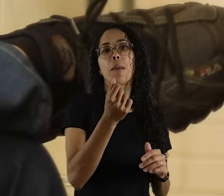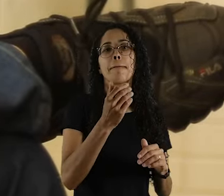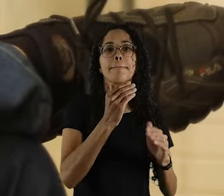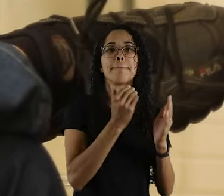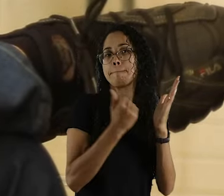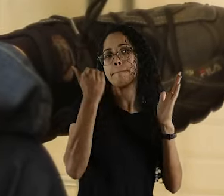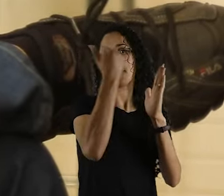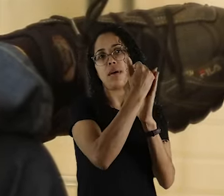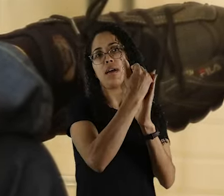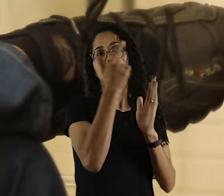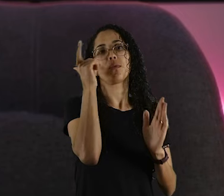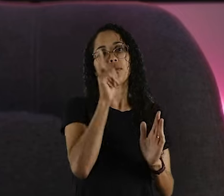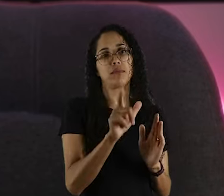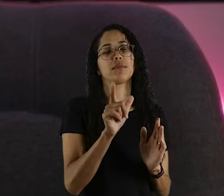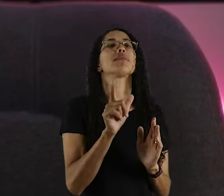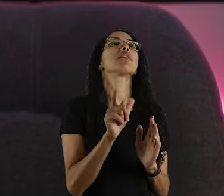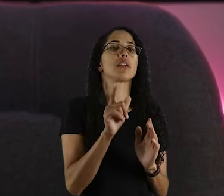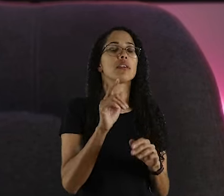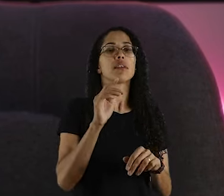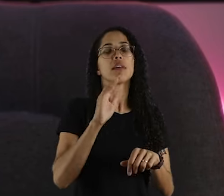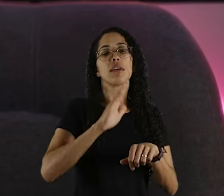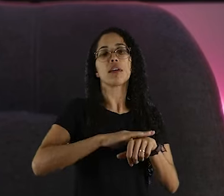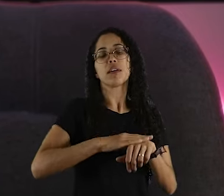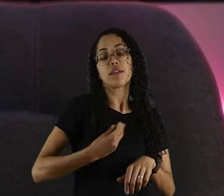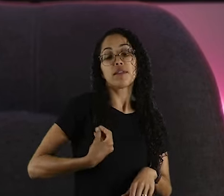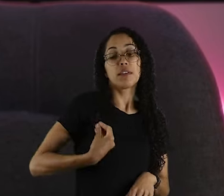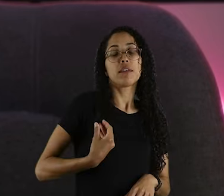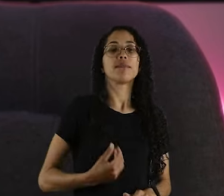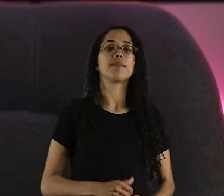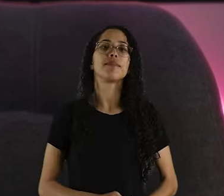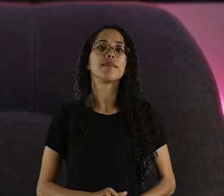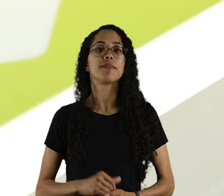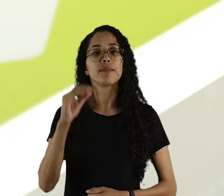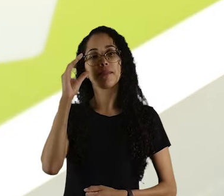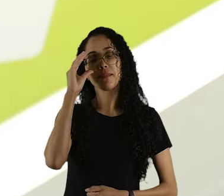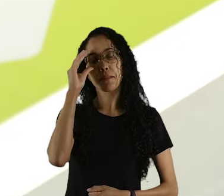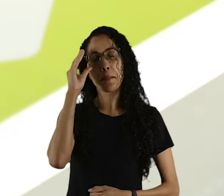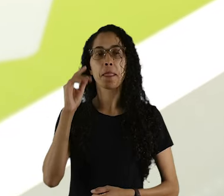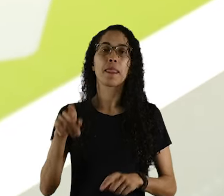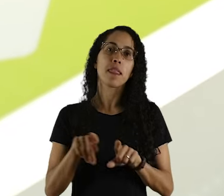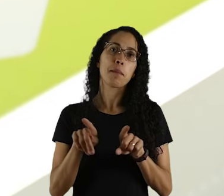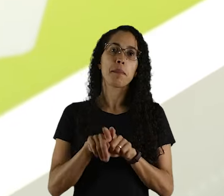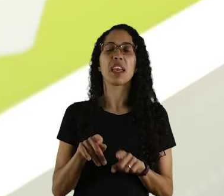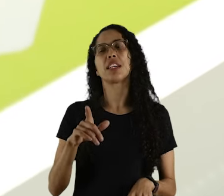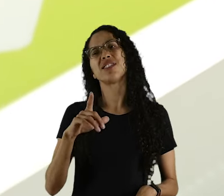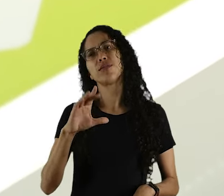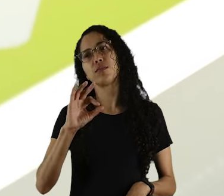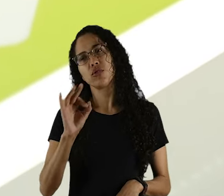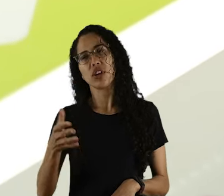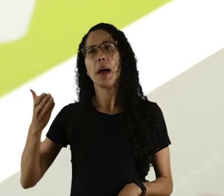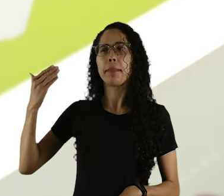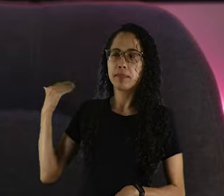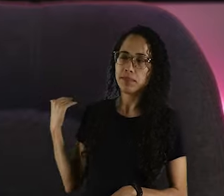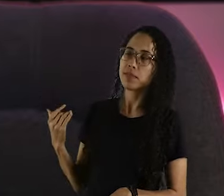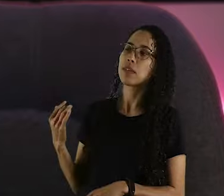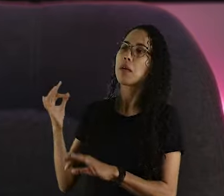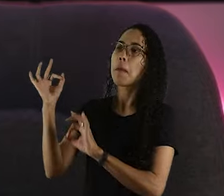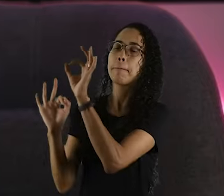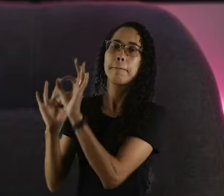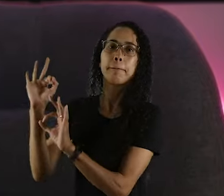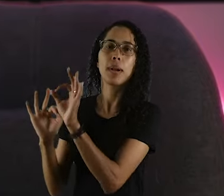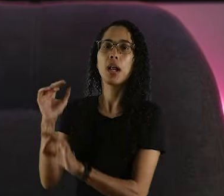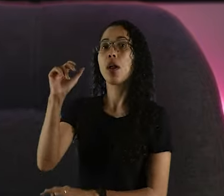consiga manter bem um padrão. Na verdade, durante algum tempo, né, eu tive o plano de aposentadoria, né,